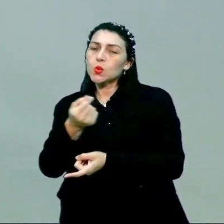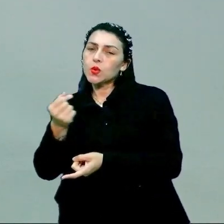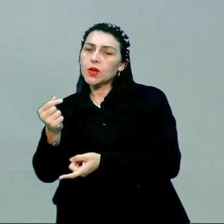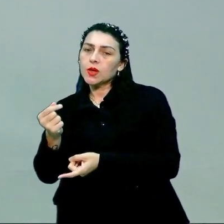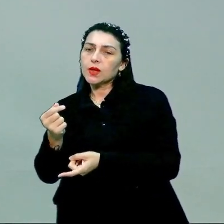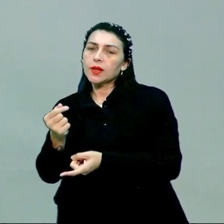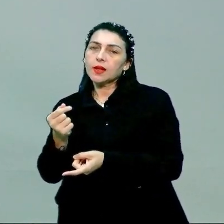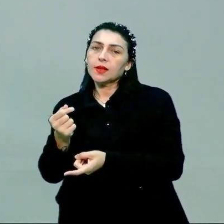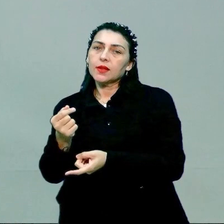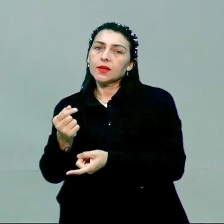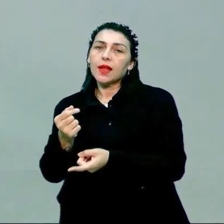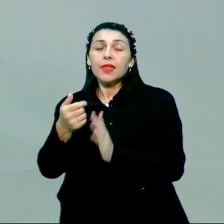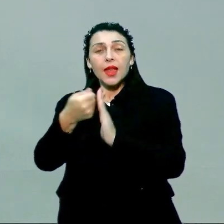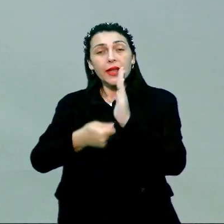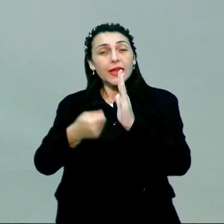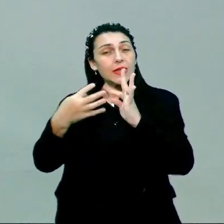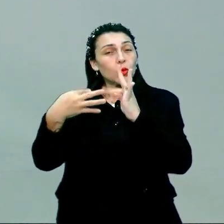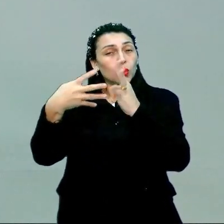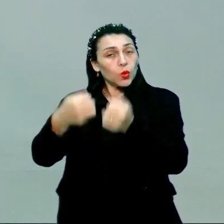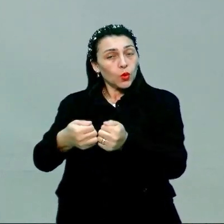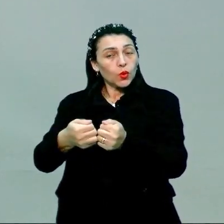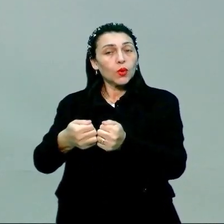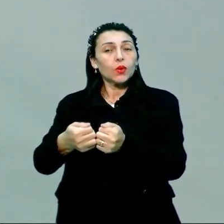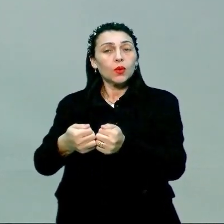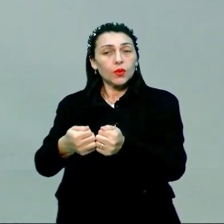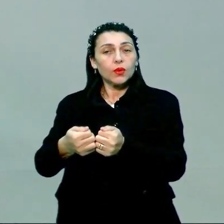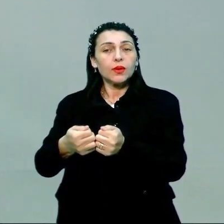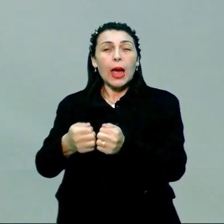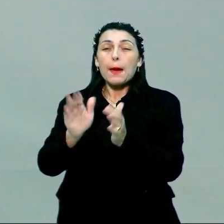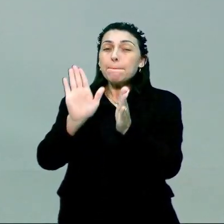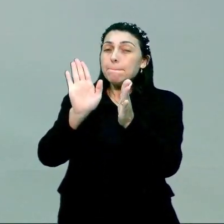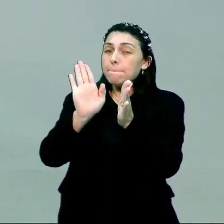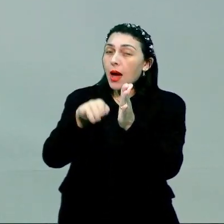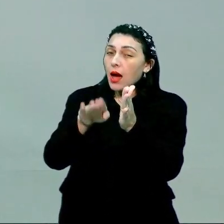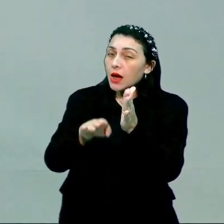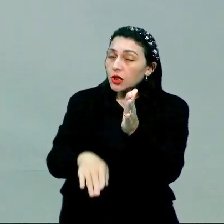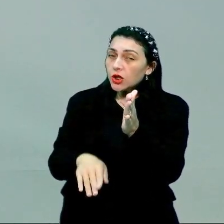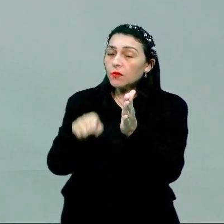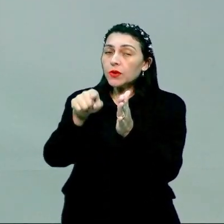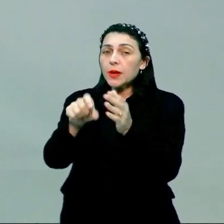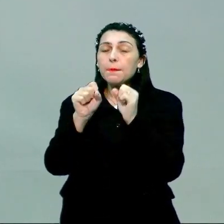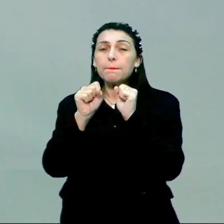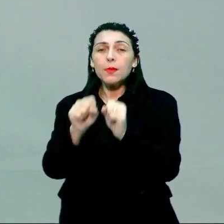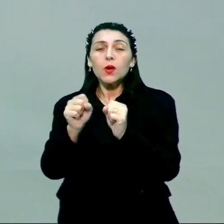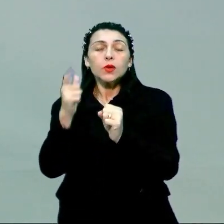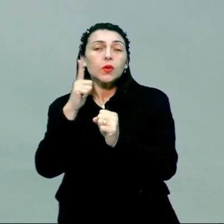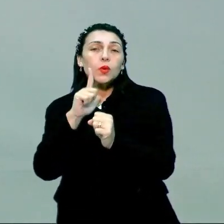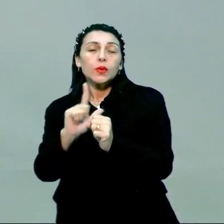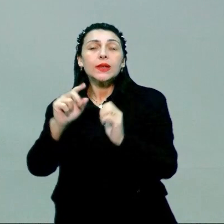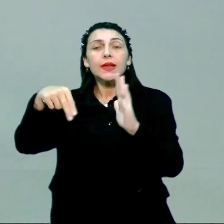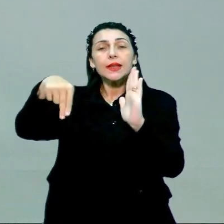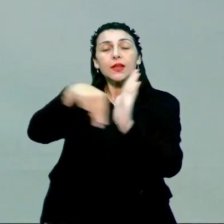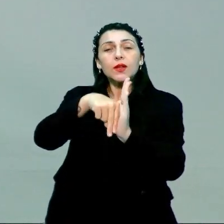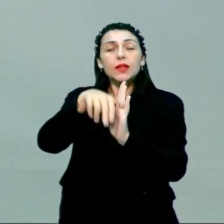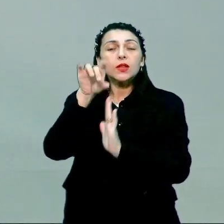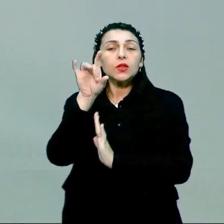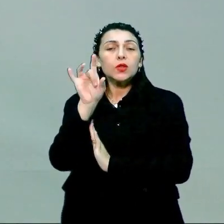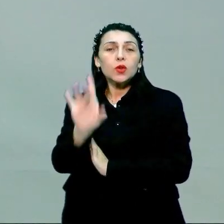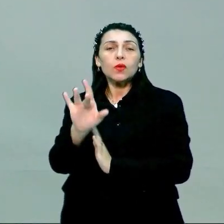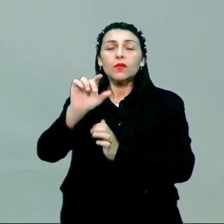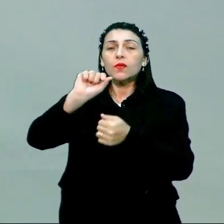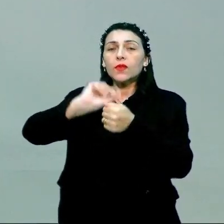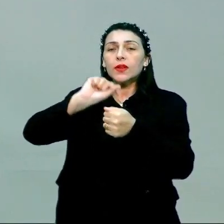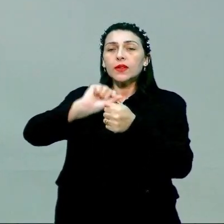na conclusão, na redação inteira, né? Uma nota baixíssima, e você pode conseguir essa nota apenas